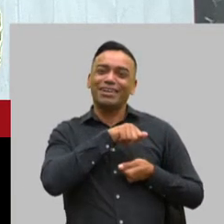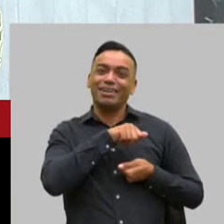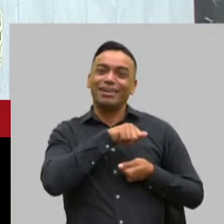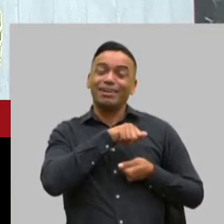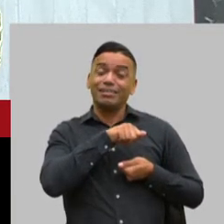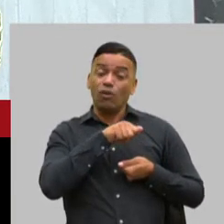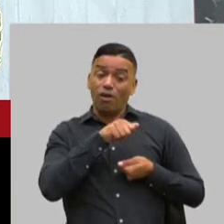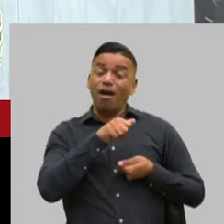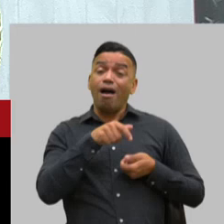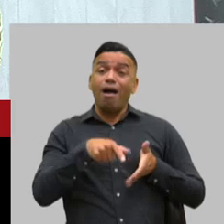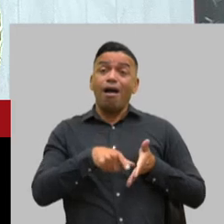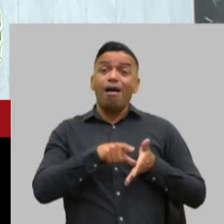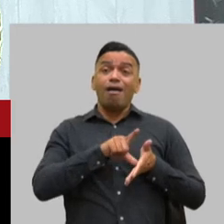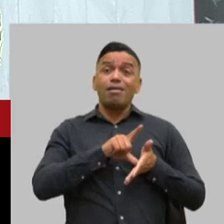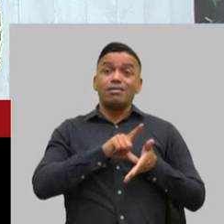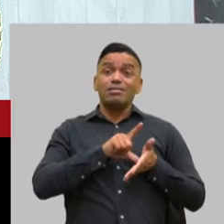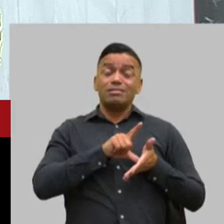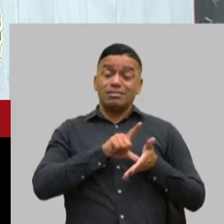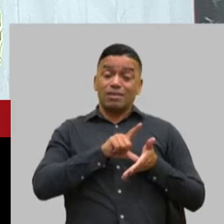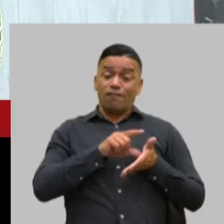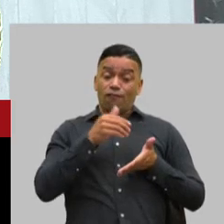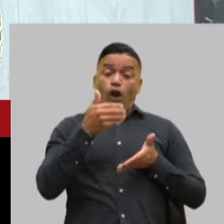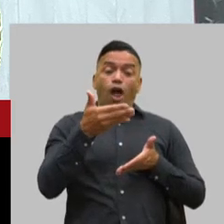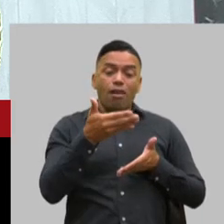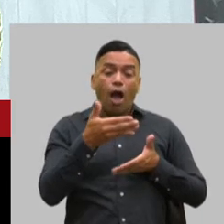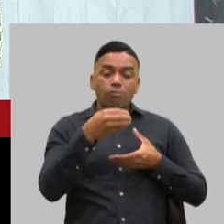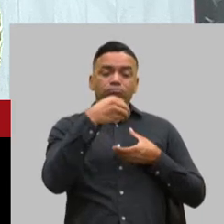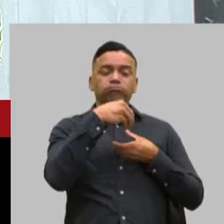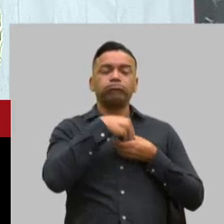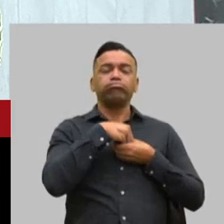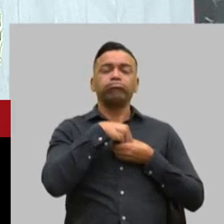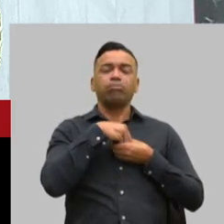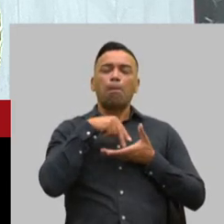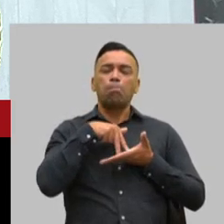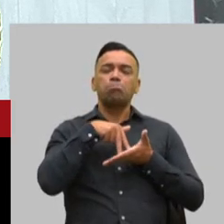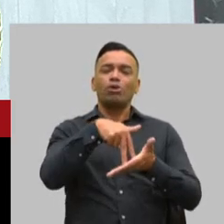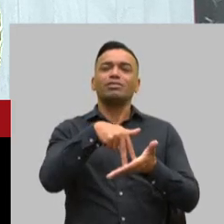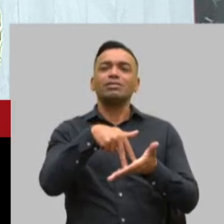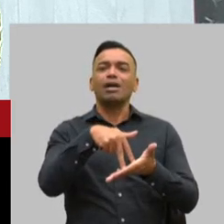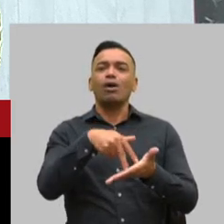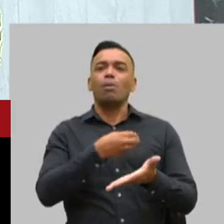externo, uma posição na vida. E isso